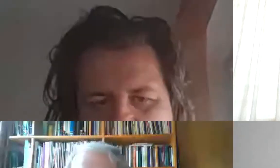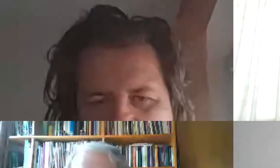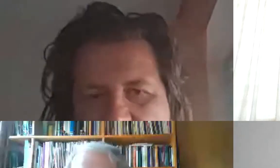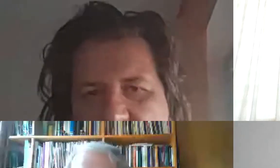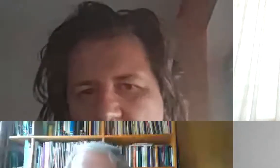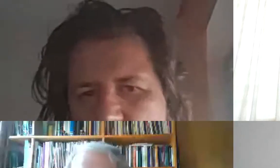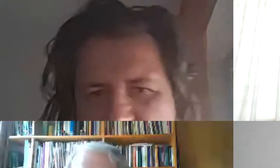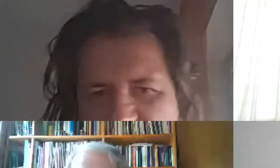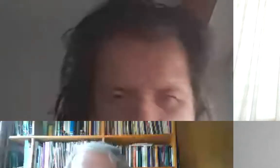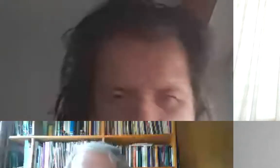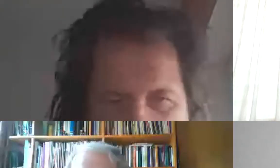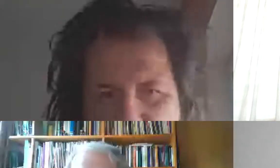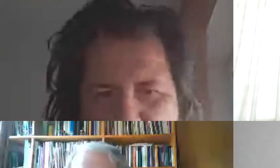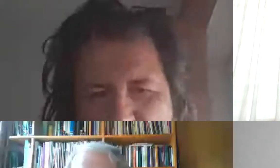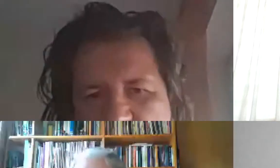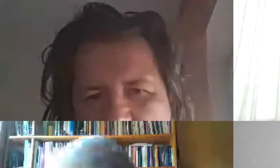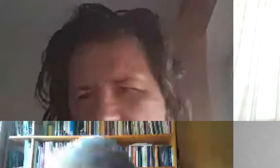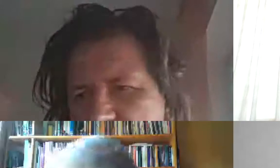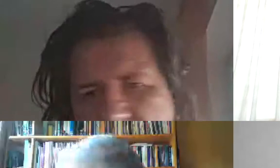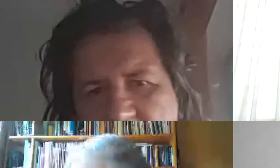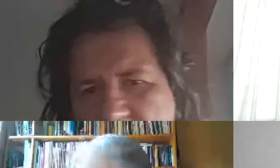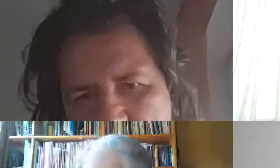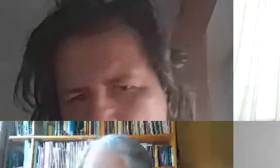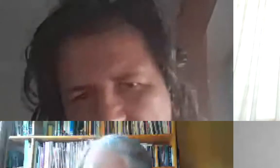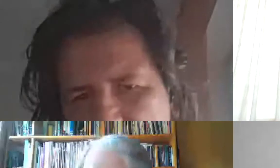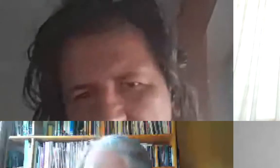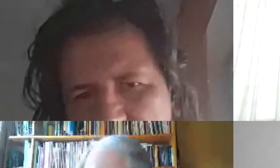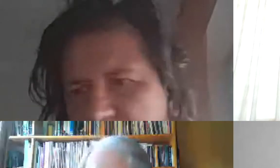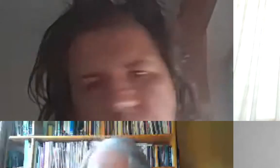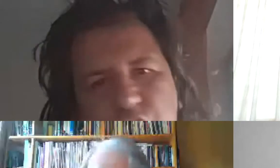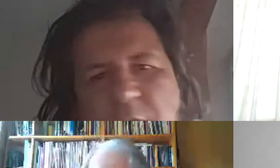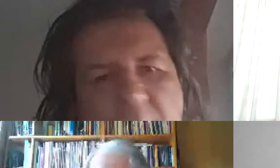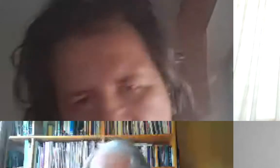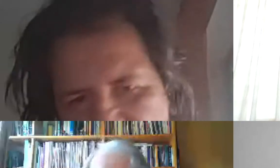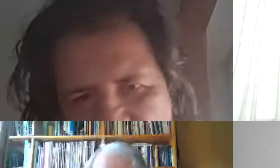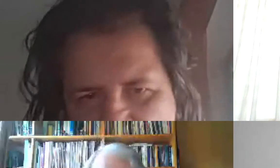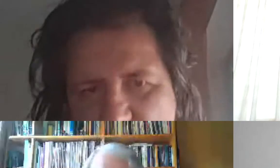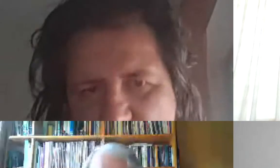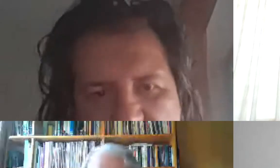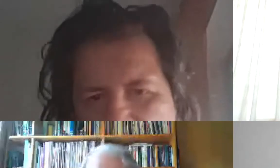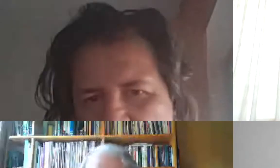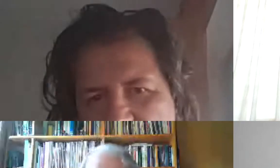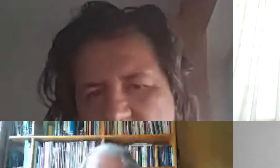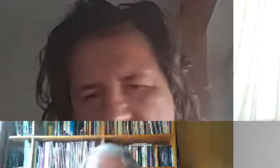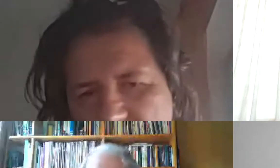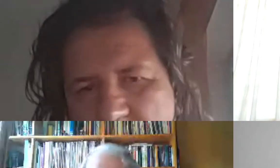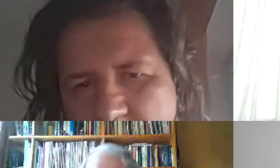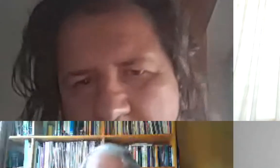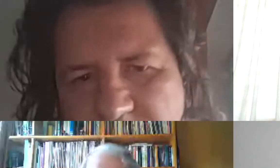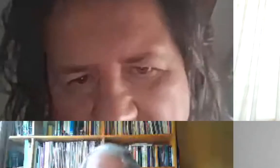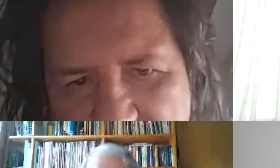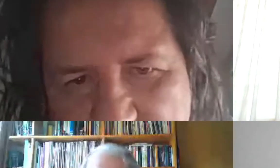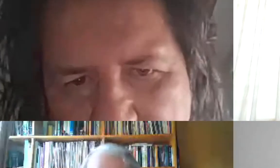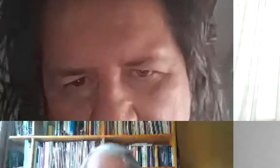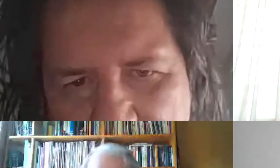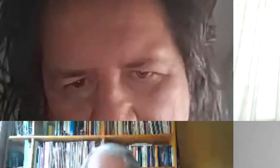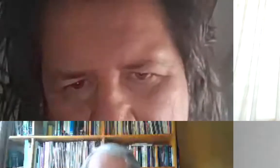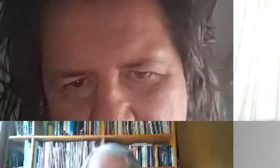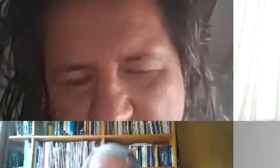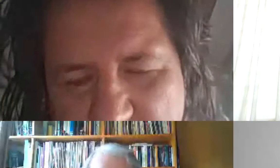frente. Né? É algo separado do sujeito, é algo que nós podemos jogar para frente, porque ele não